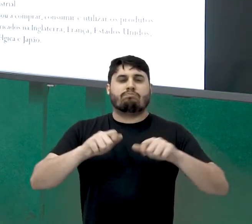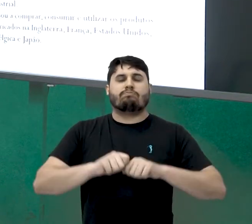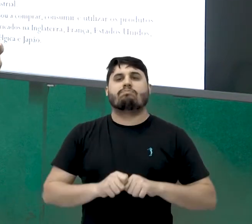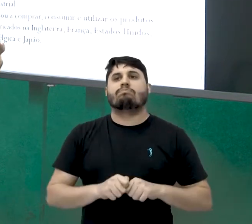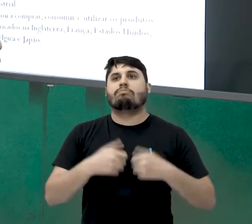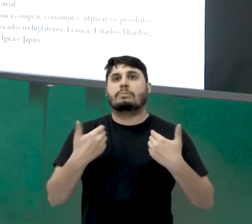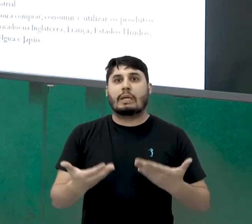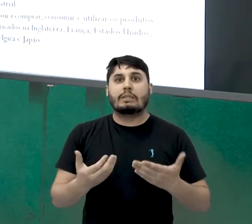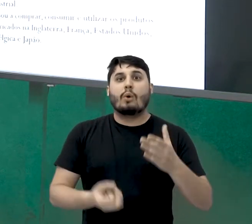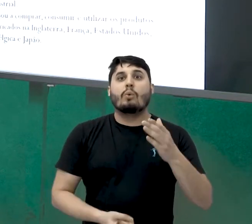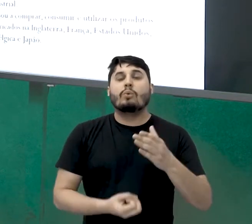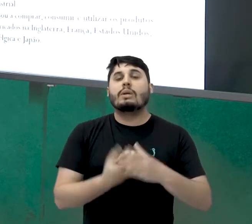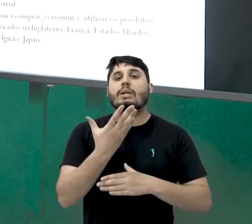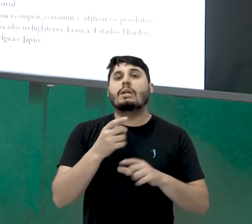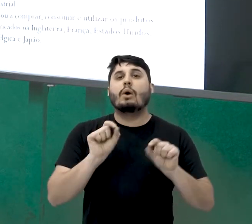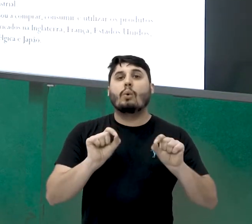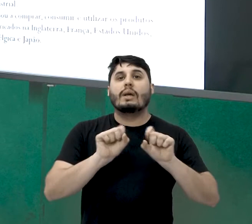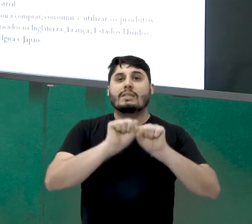esteira de produção.